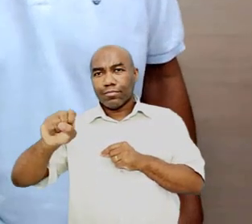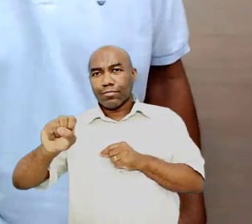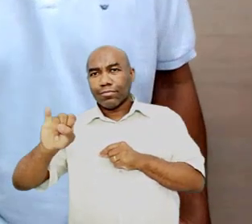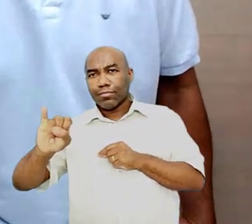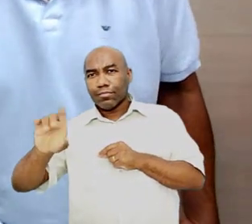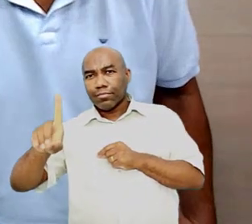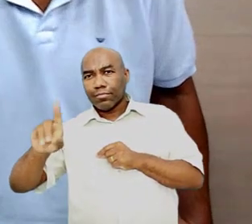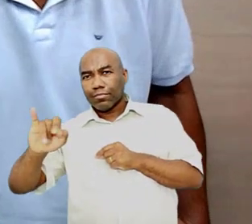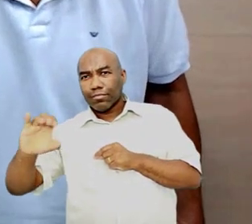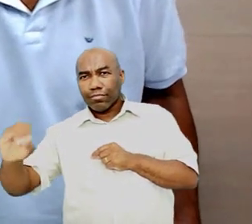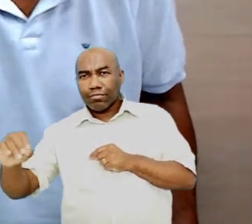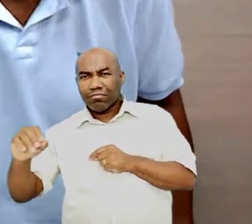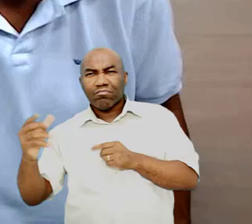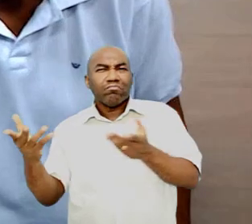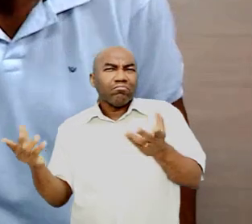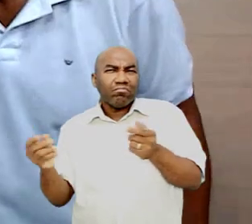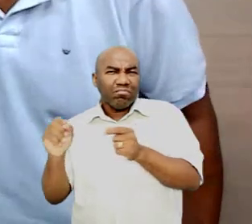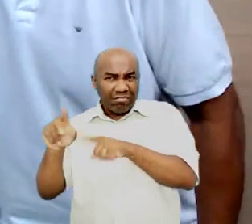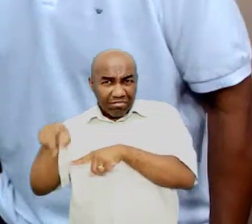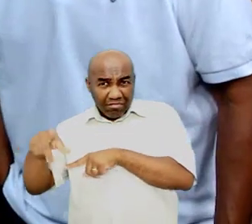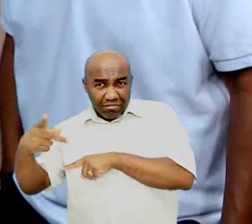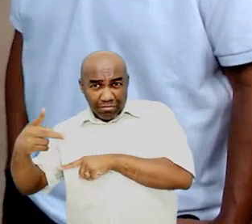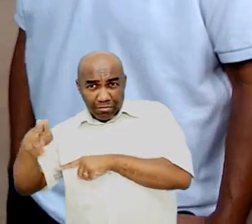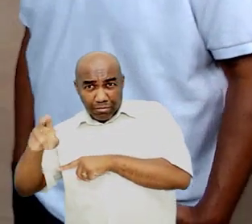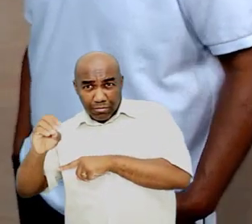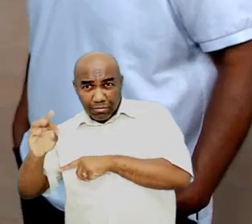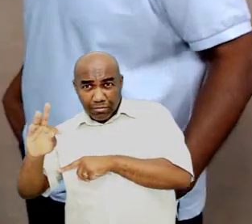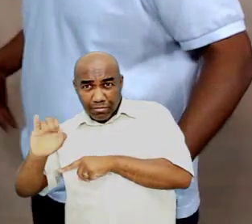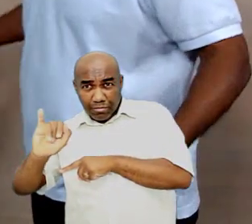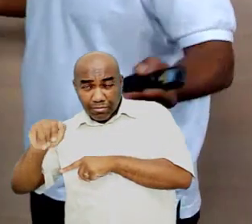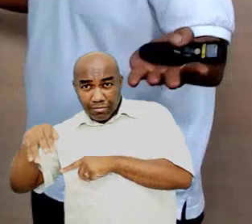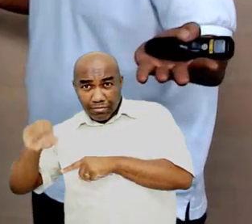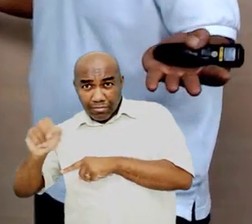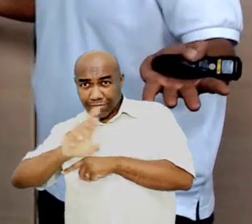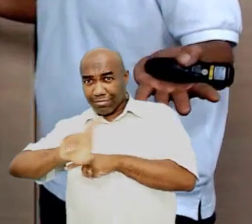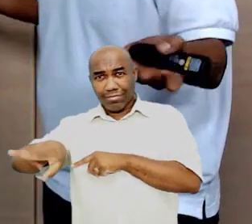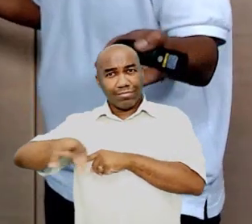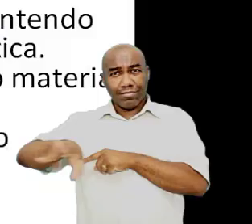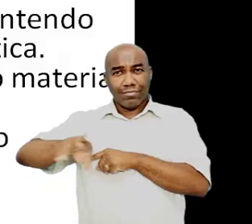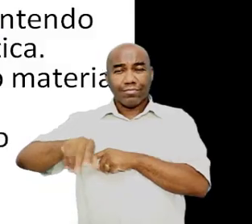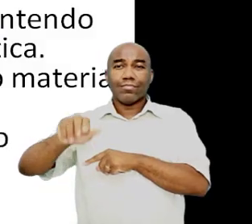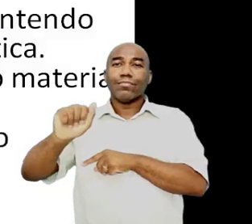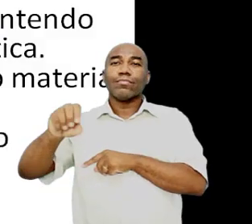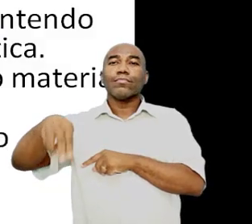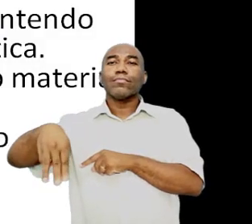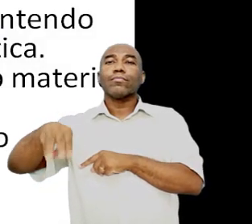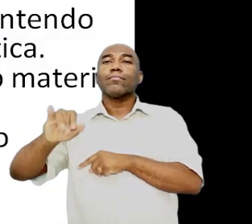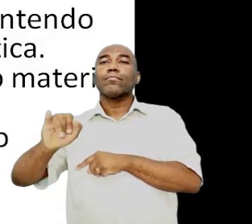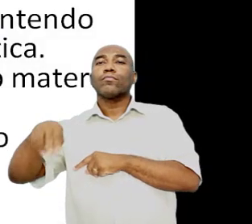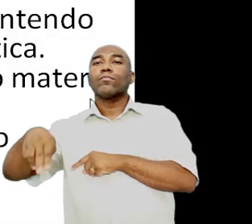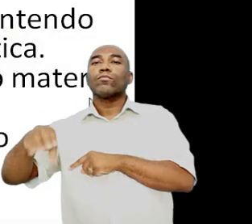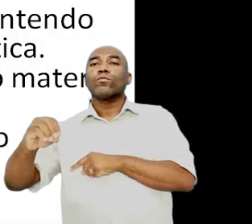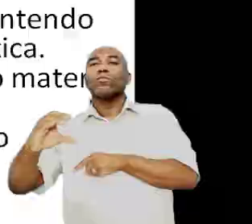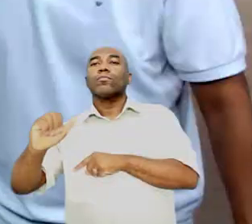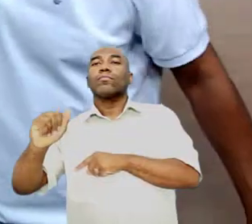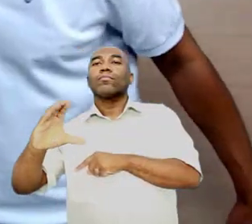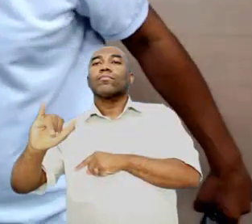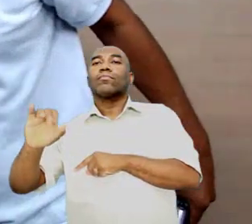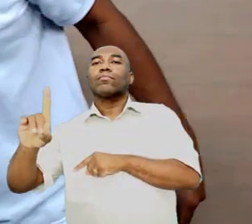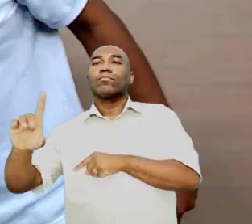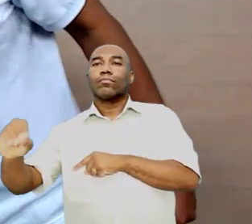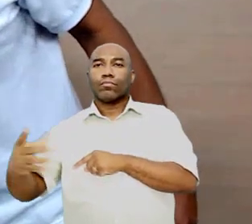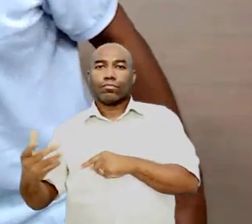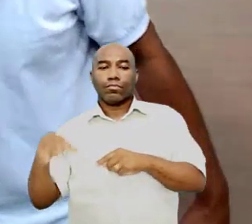Aminoácidos, chamado de capsômero. Morreu, então só sobrou a letra C.